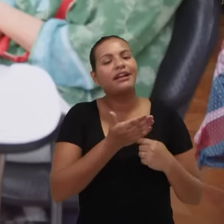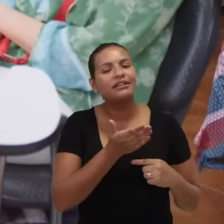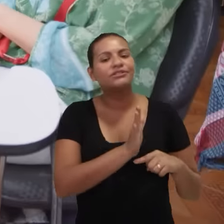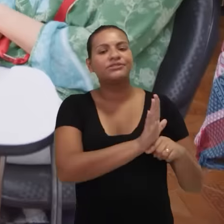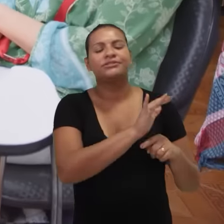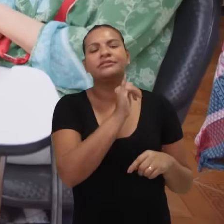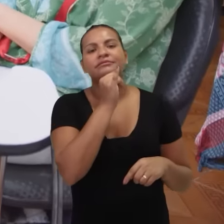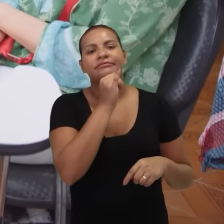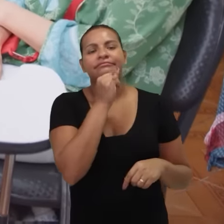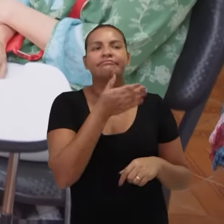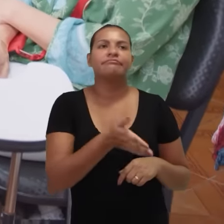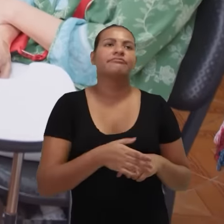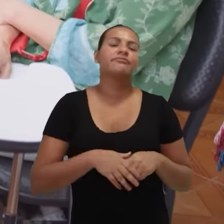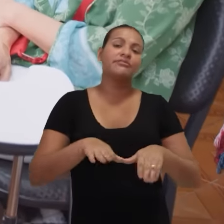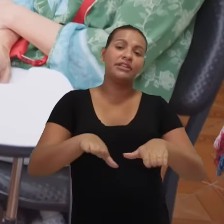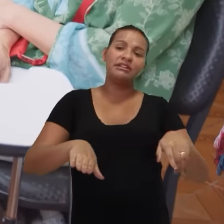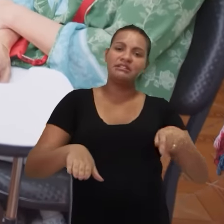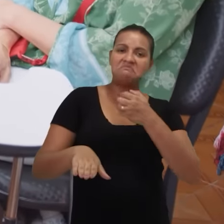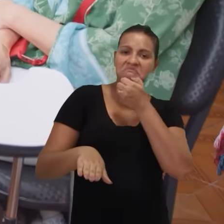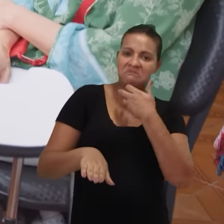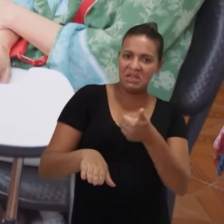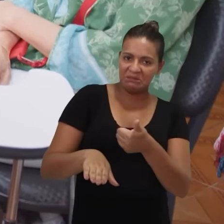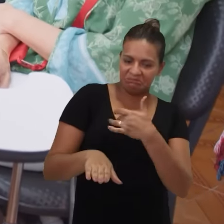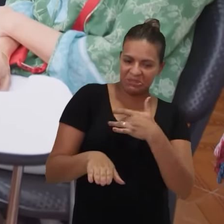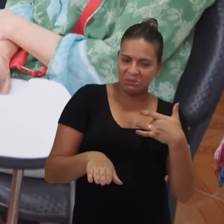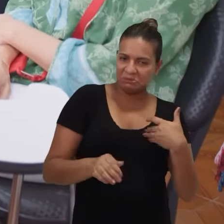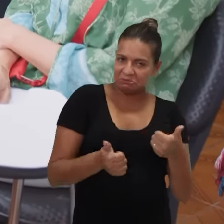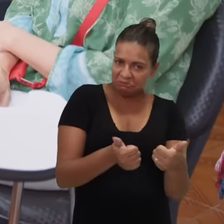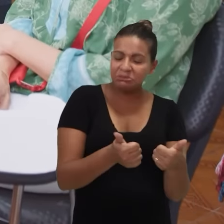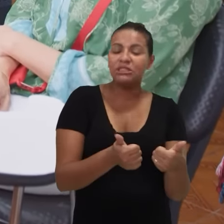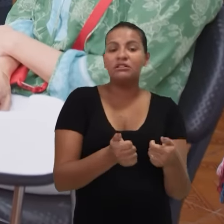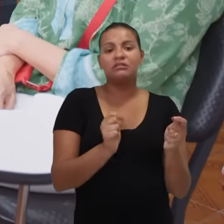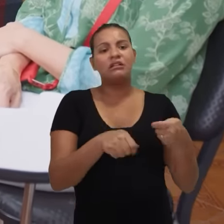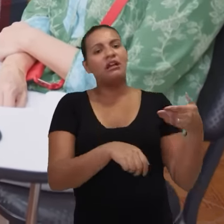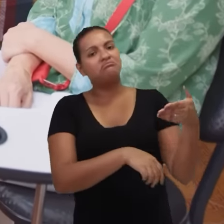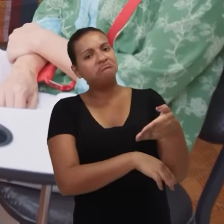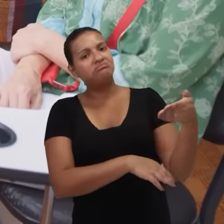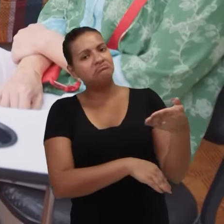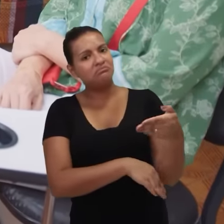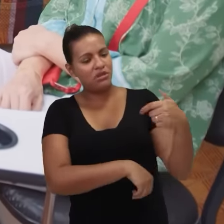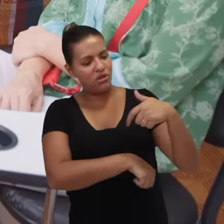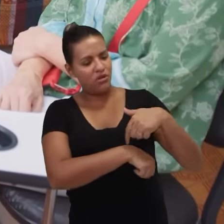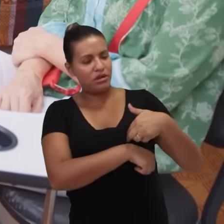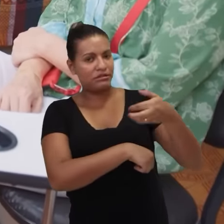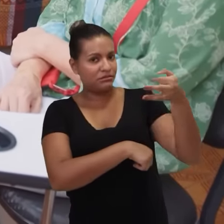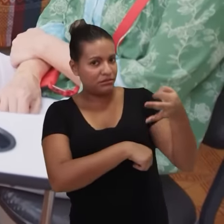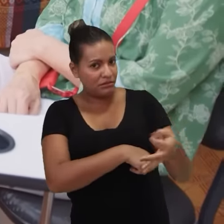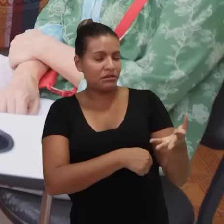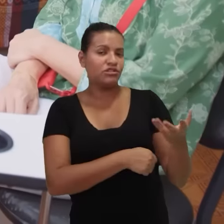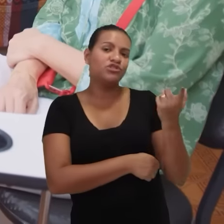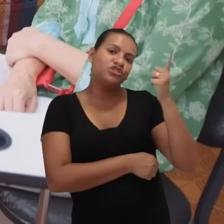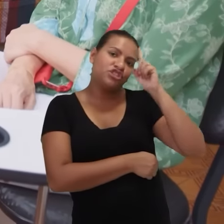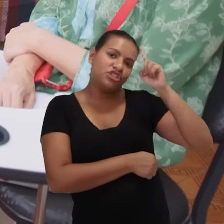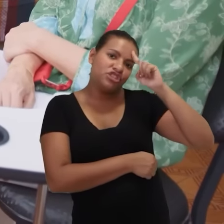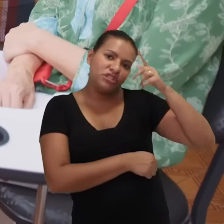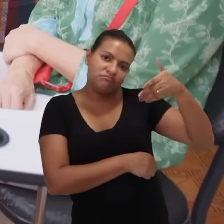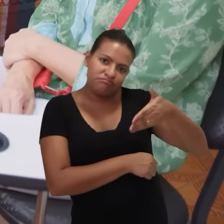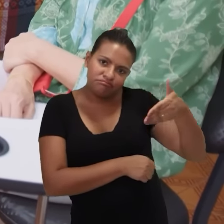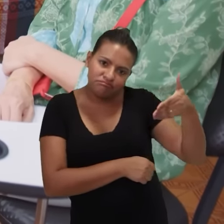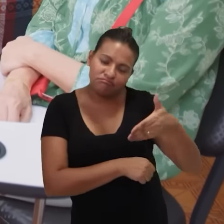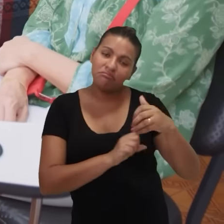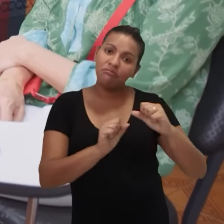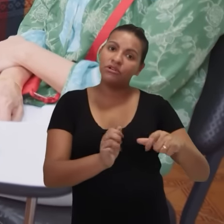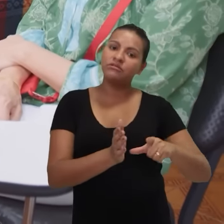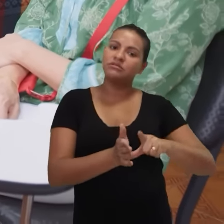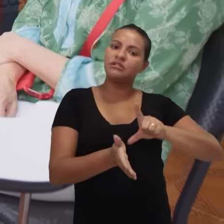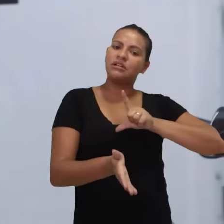estabilidade. Né? A criança estando bem, estando saudável, você tem aquela frequência de horário, de dias, que você